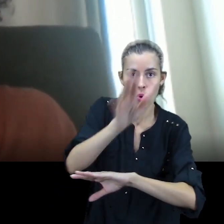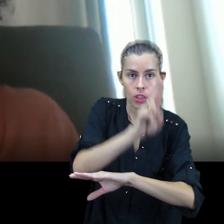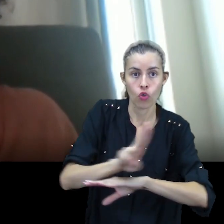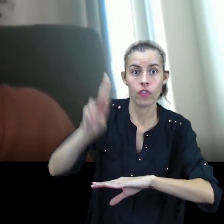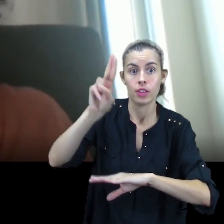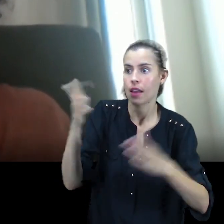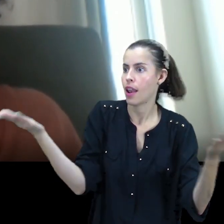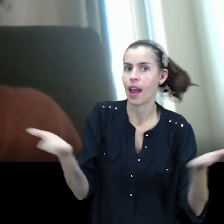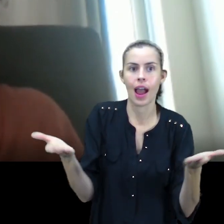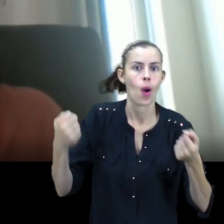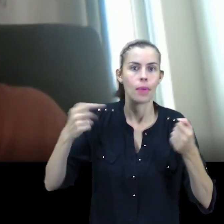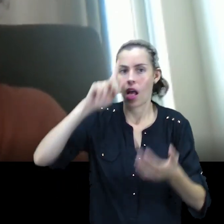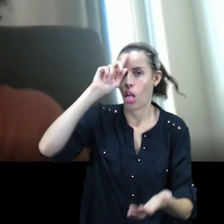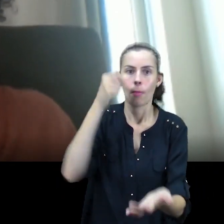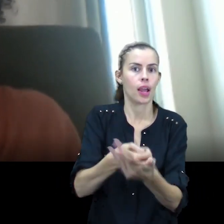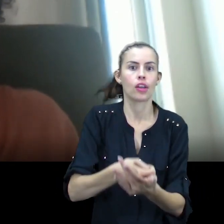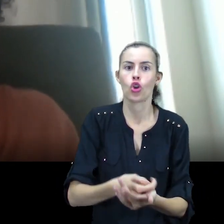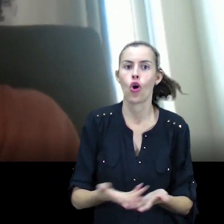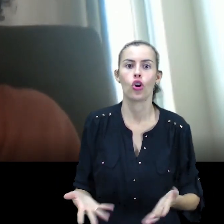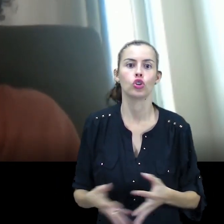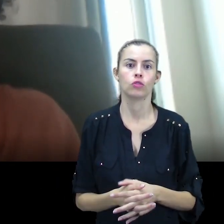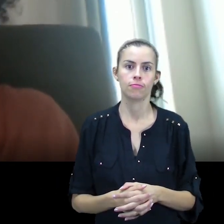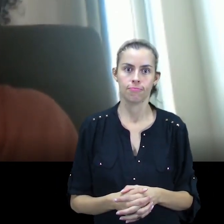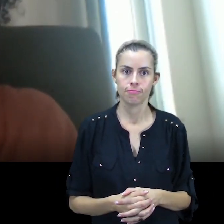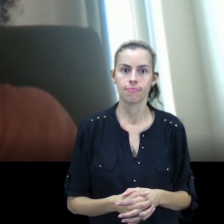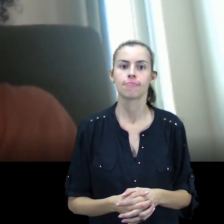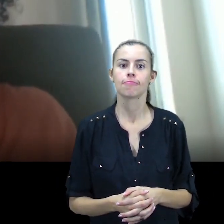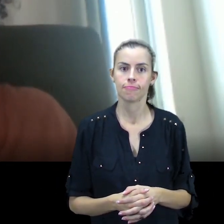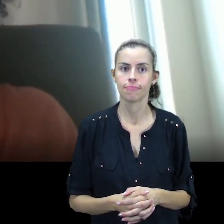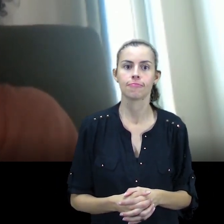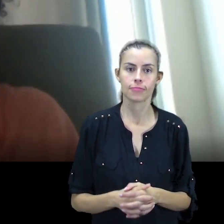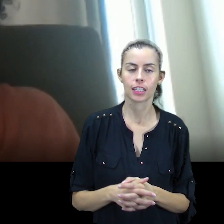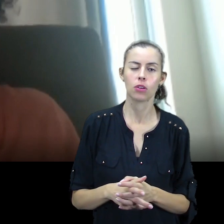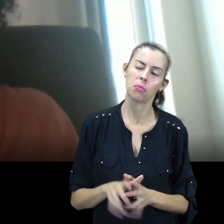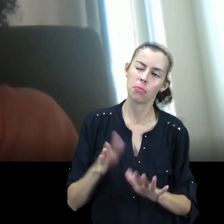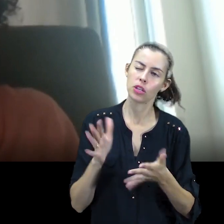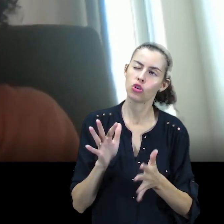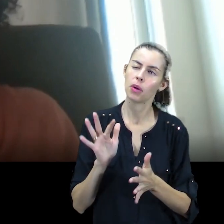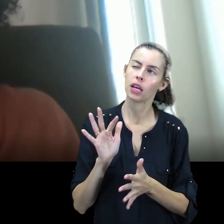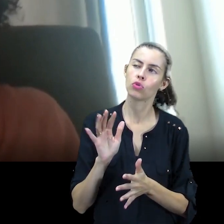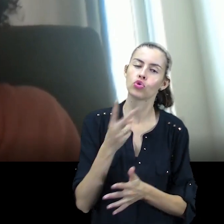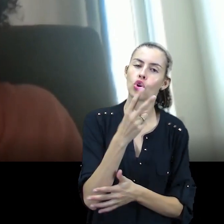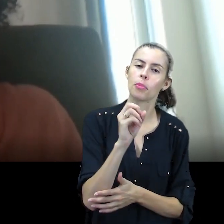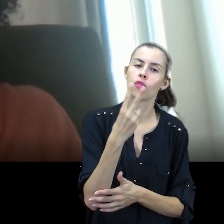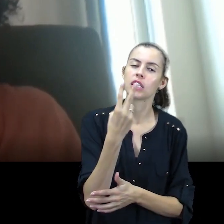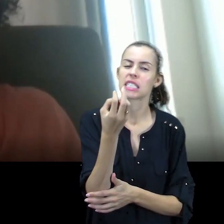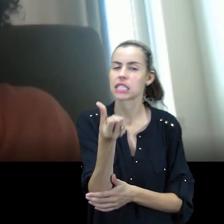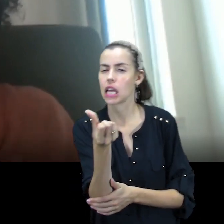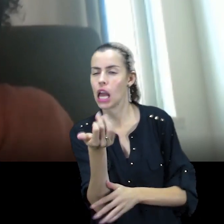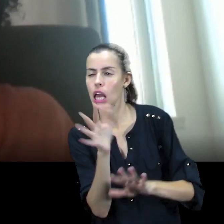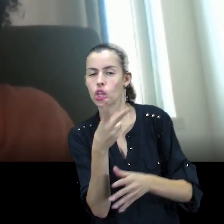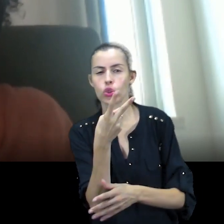de 2026, 2027, dependendo do tempo de curso, já tendo concluído a extensão. Então, a gente